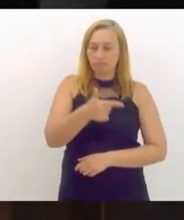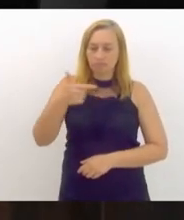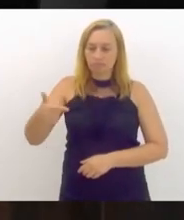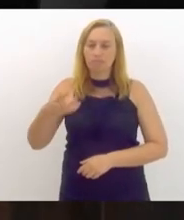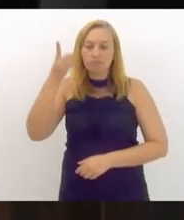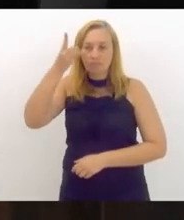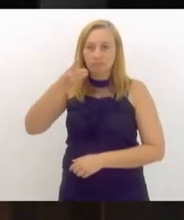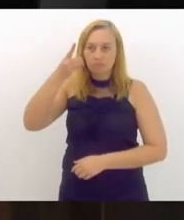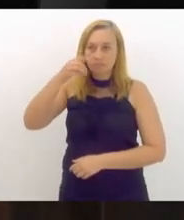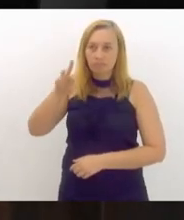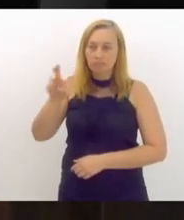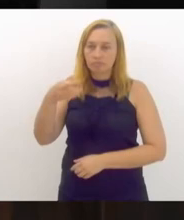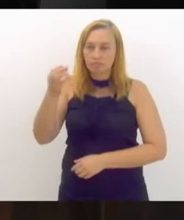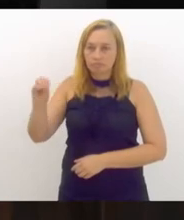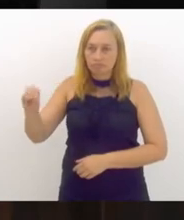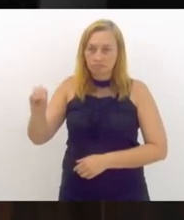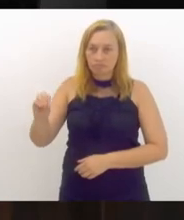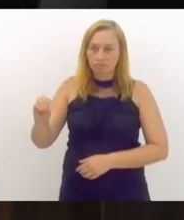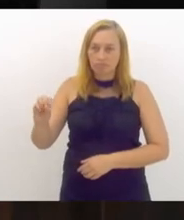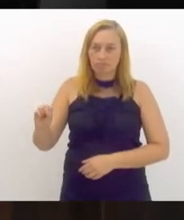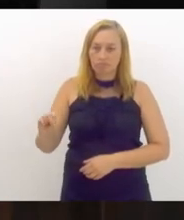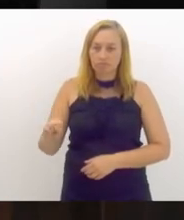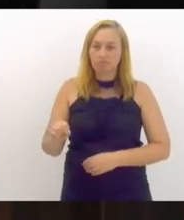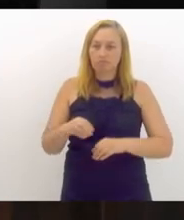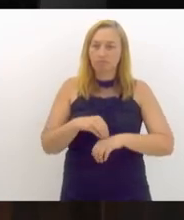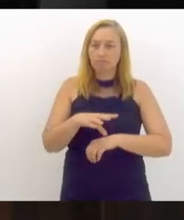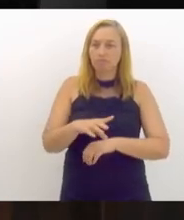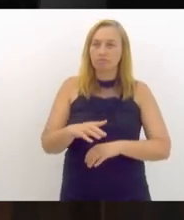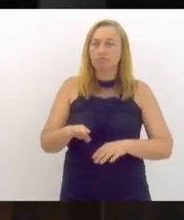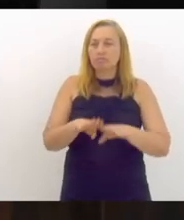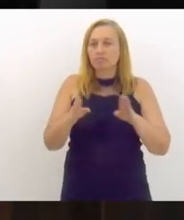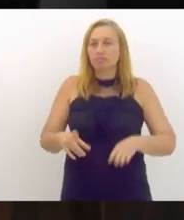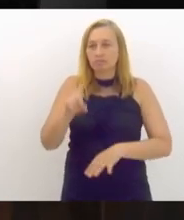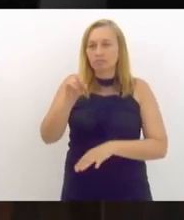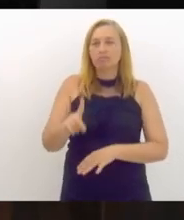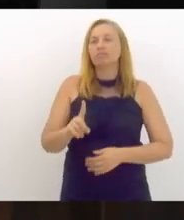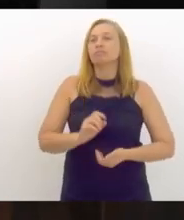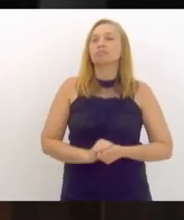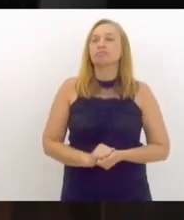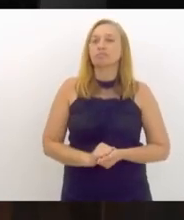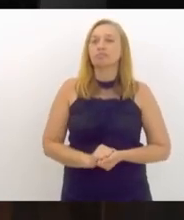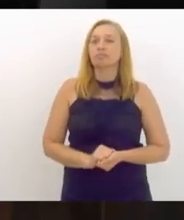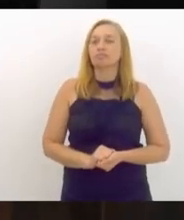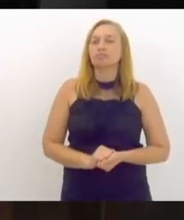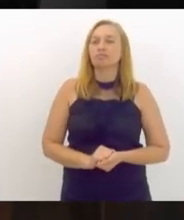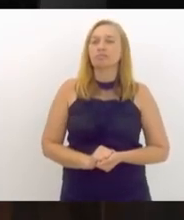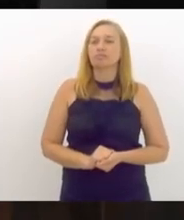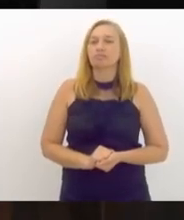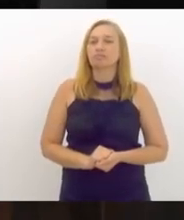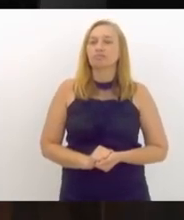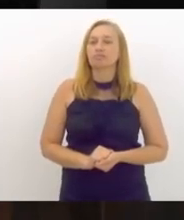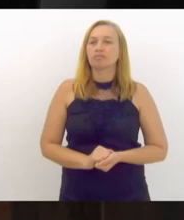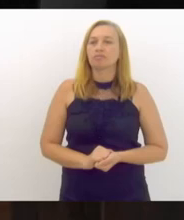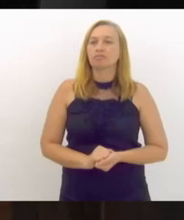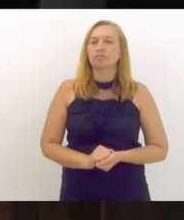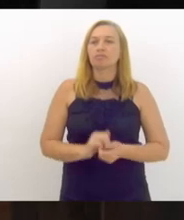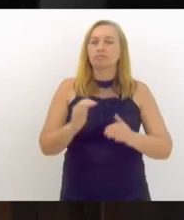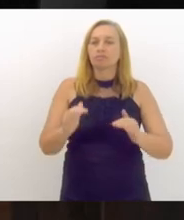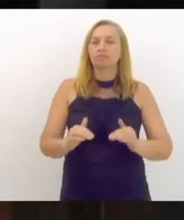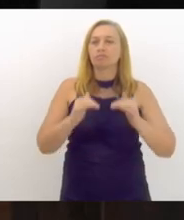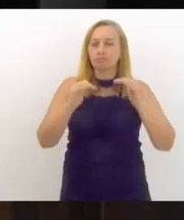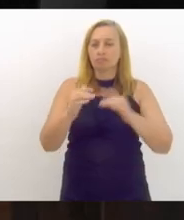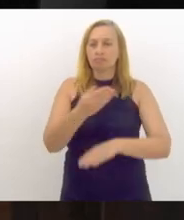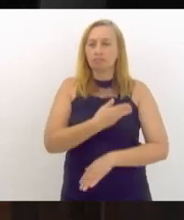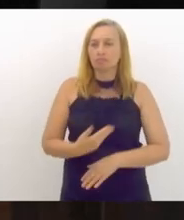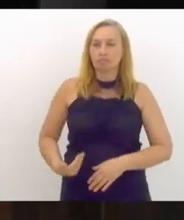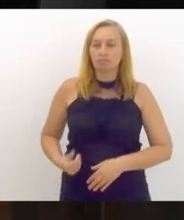do deputado Brazão, que indico a mesa diretora, nos termos regimentais, seja oficiado ao excelentíssimo senhor governador do Estado do